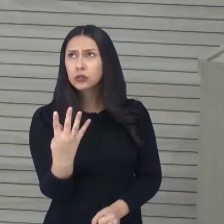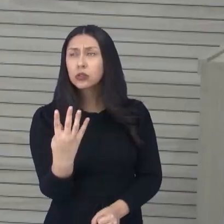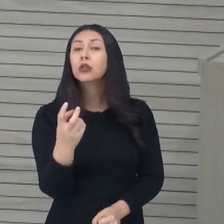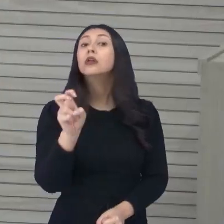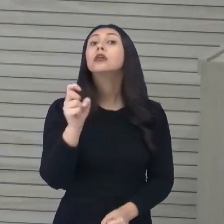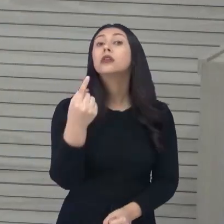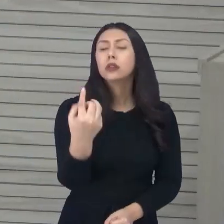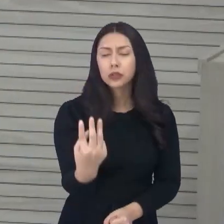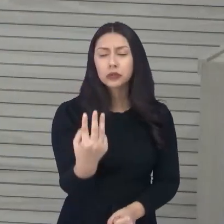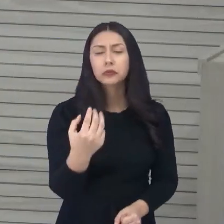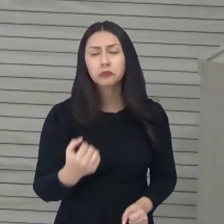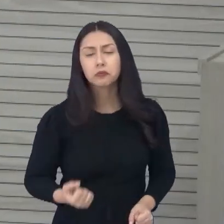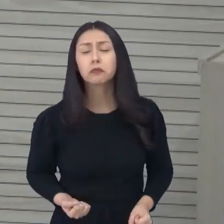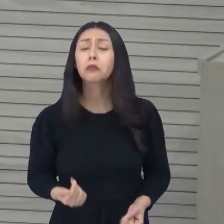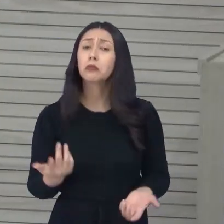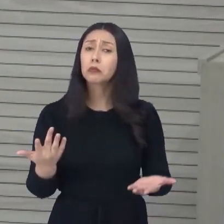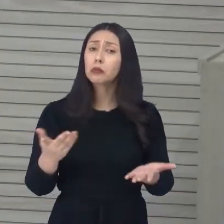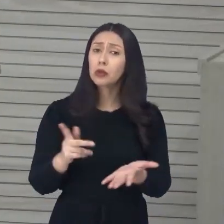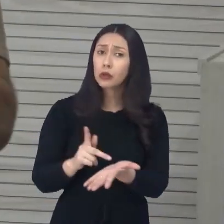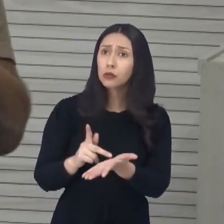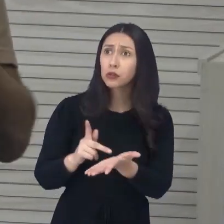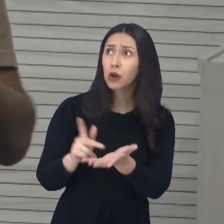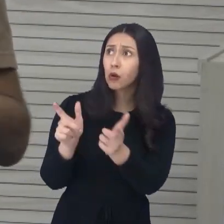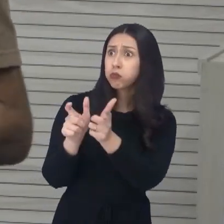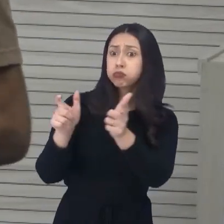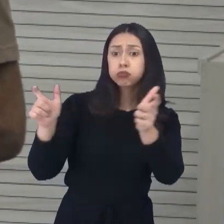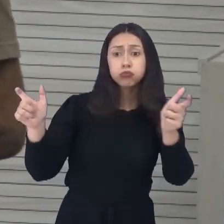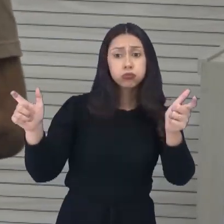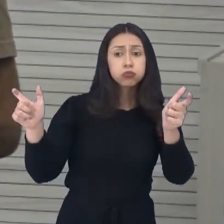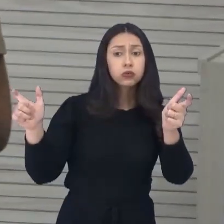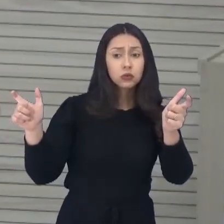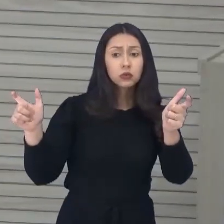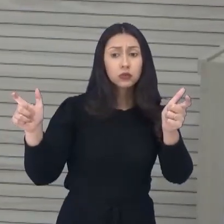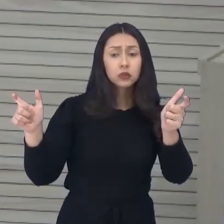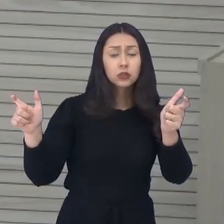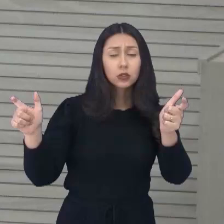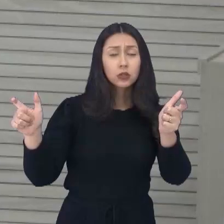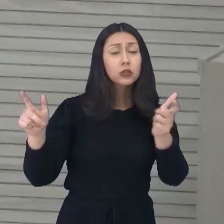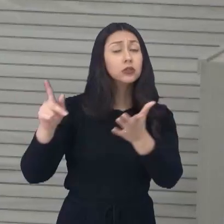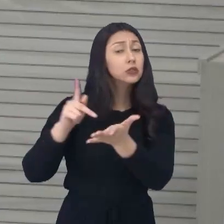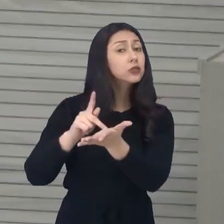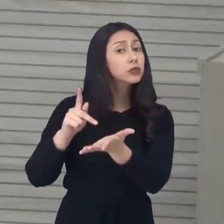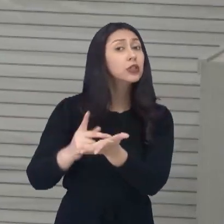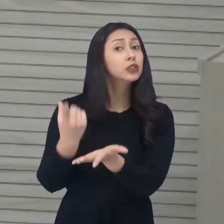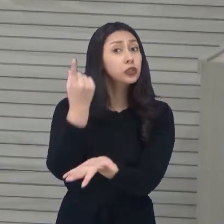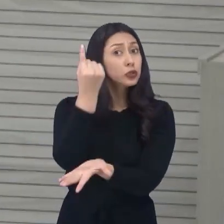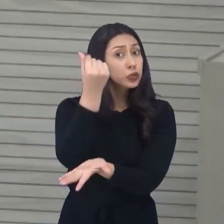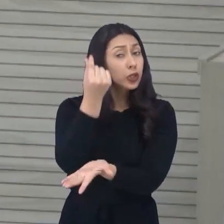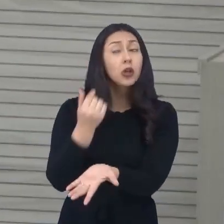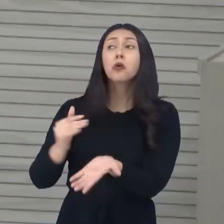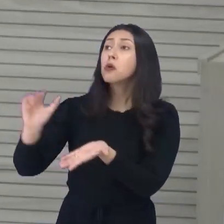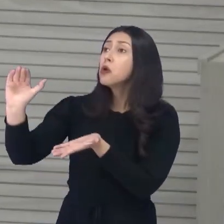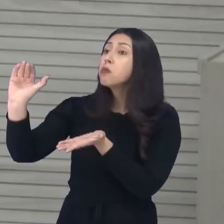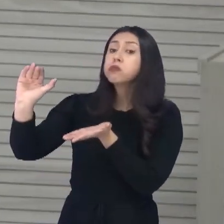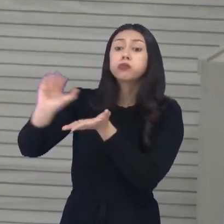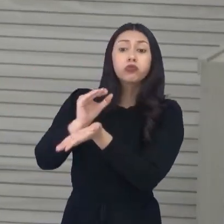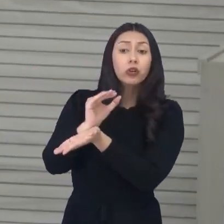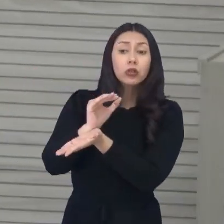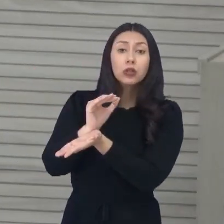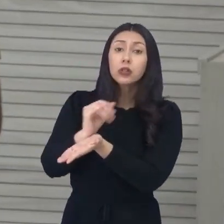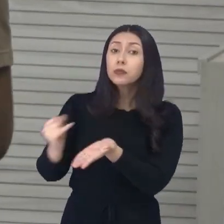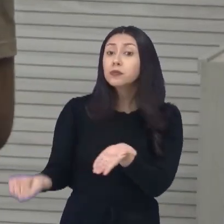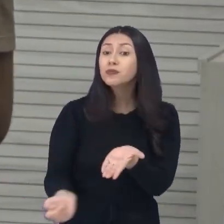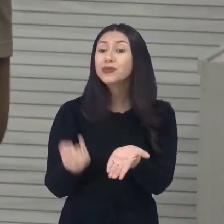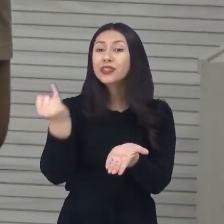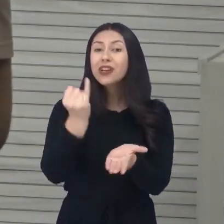né? Realmente é algo grandioso, tá certo? E, de fato, a emenda impositiva, ela cabe ali.